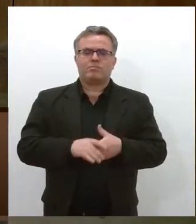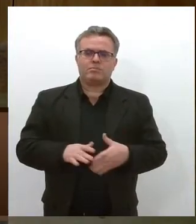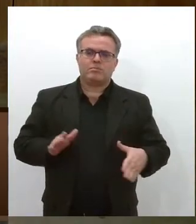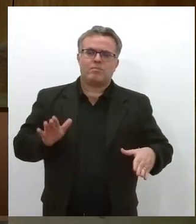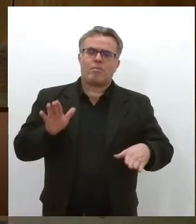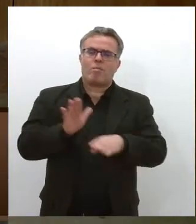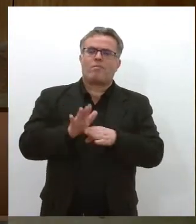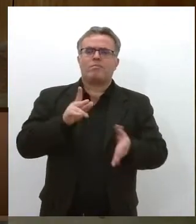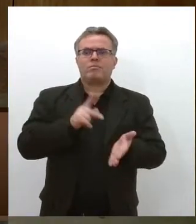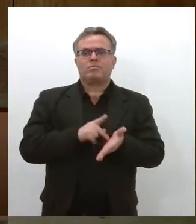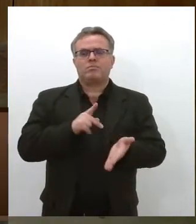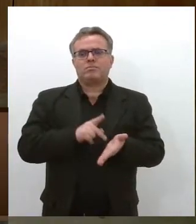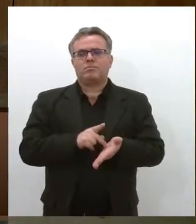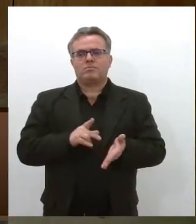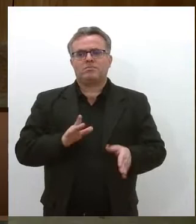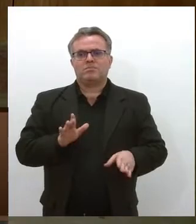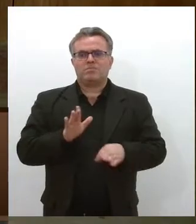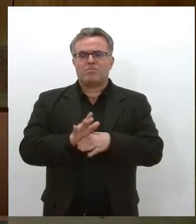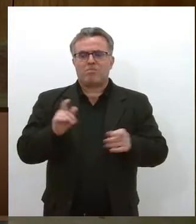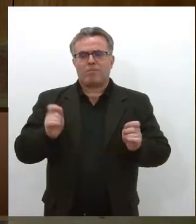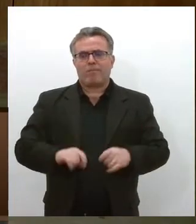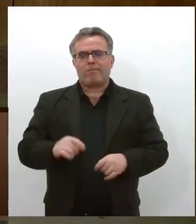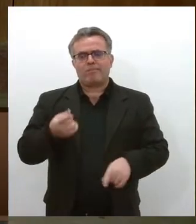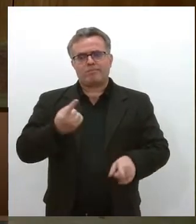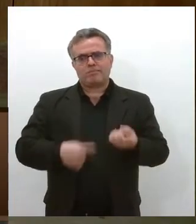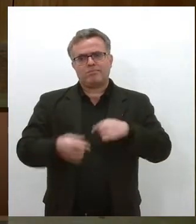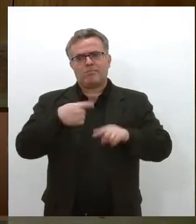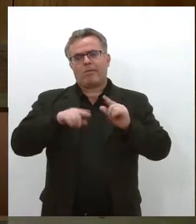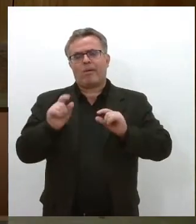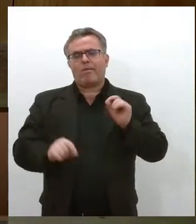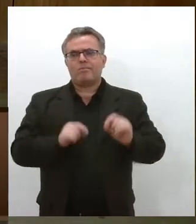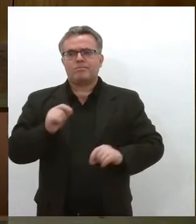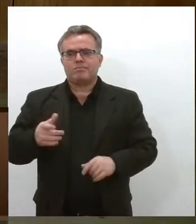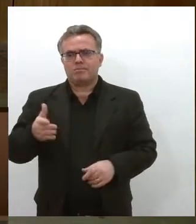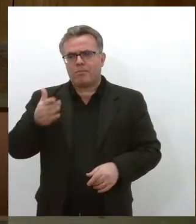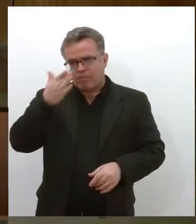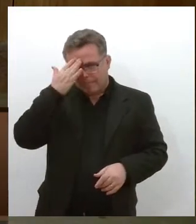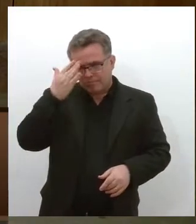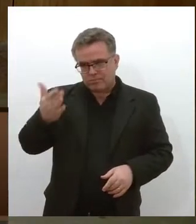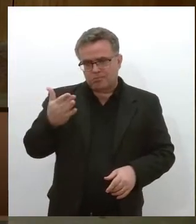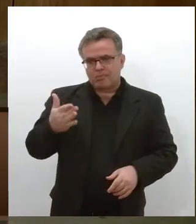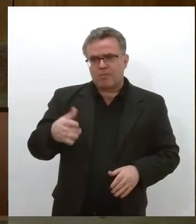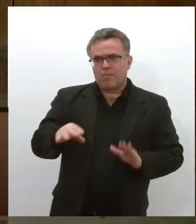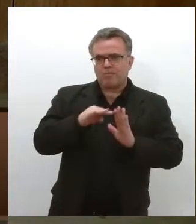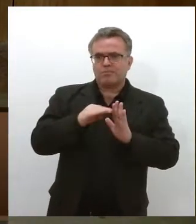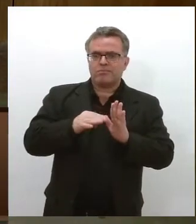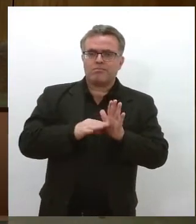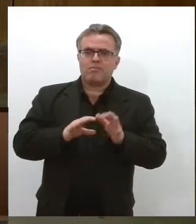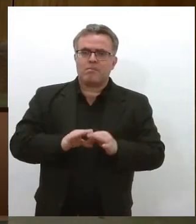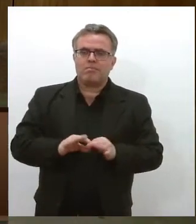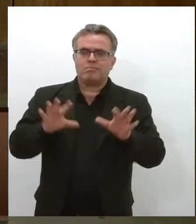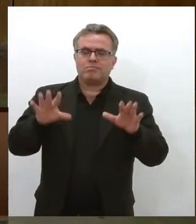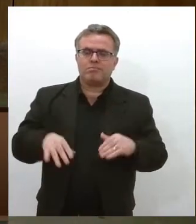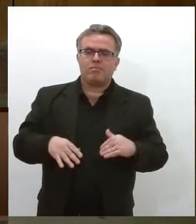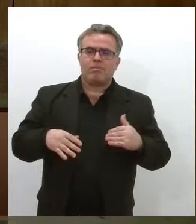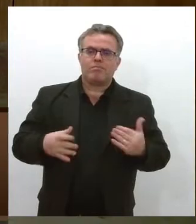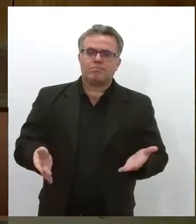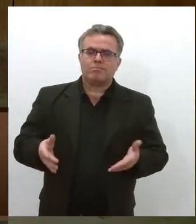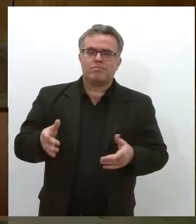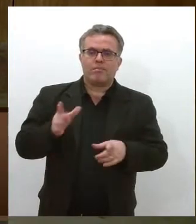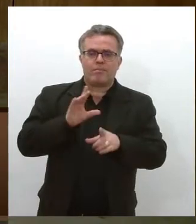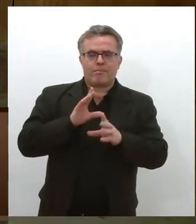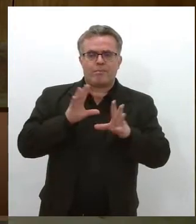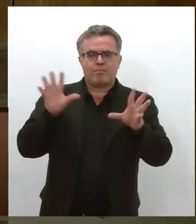e ajudá-las a conquistar esses espaços. Então, agradecer e colocar o programa à sua disposição para a sua despedida de nós, dos nossos telespectadores